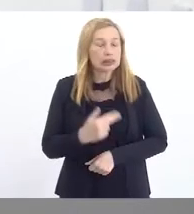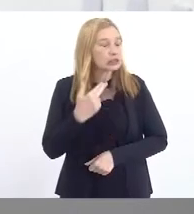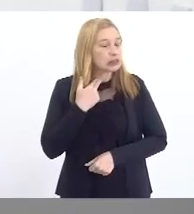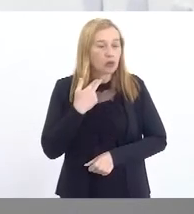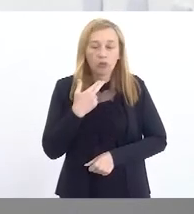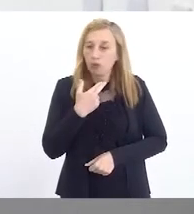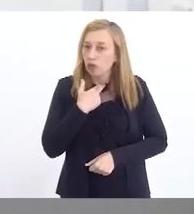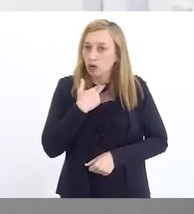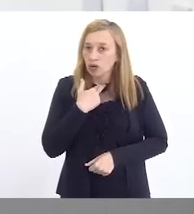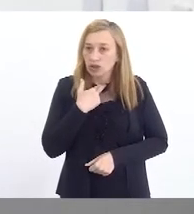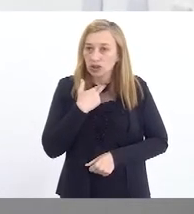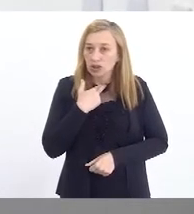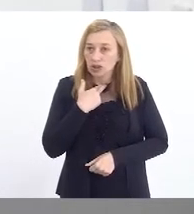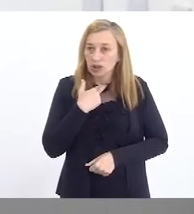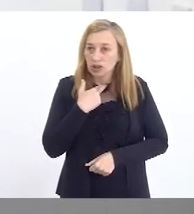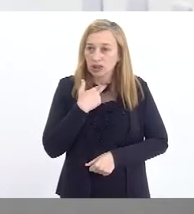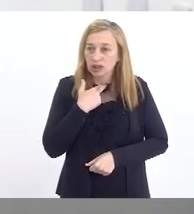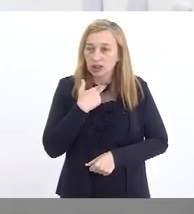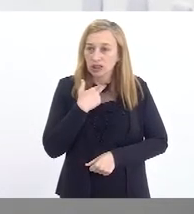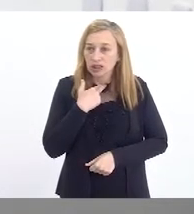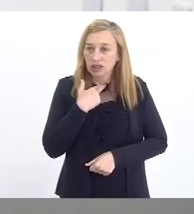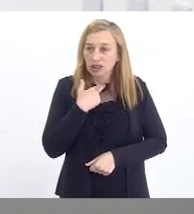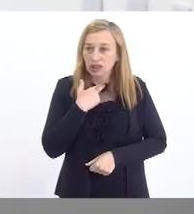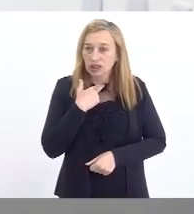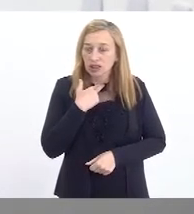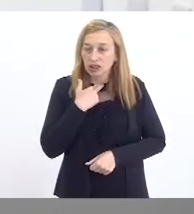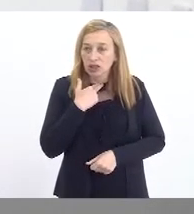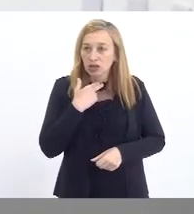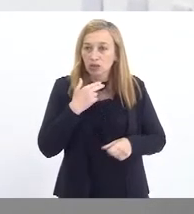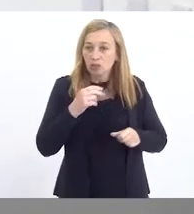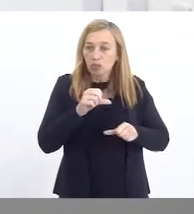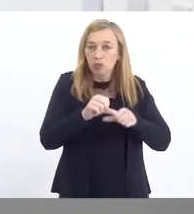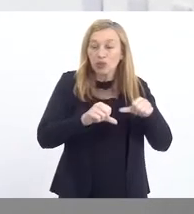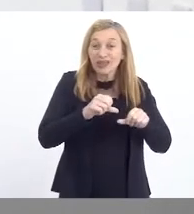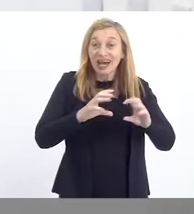pode alterar a emenda constitucional.